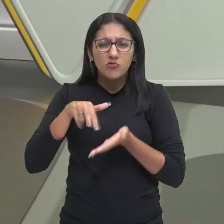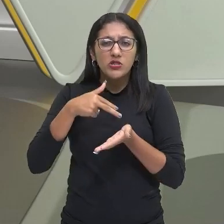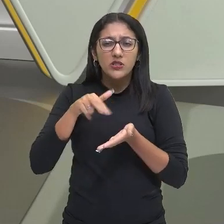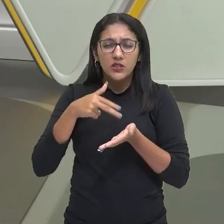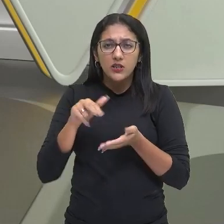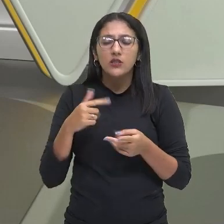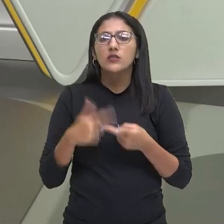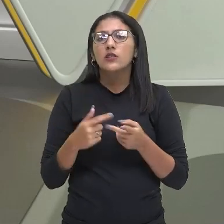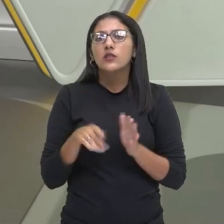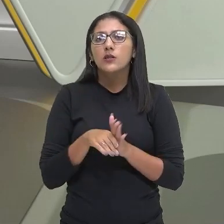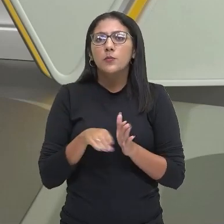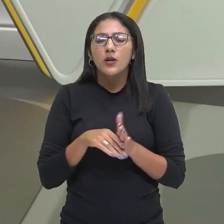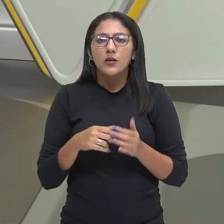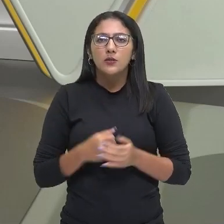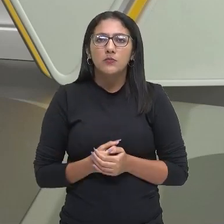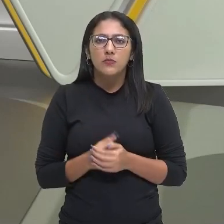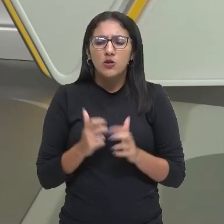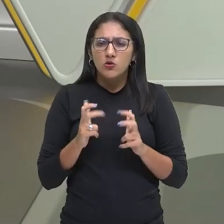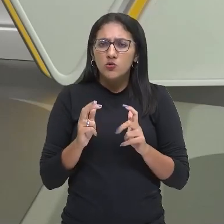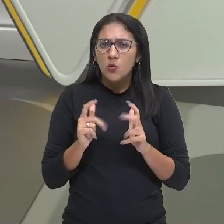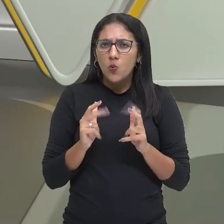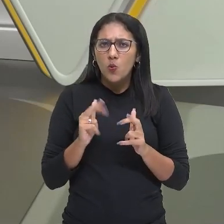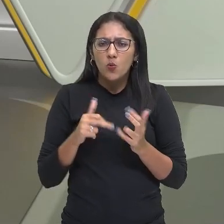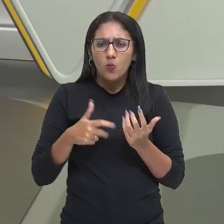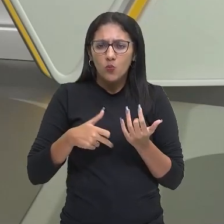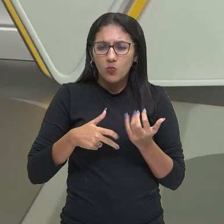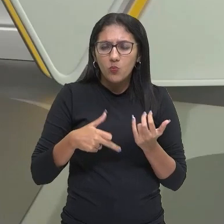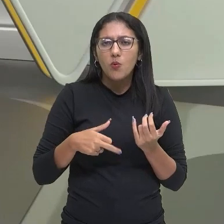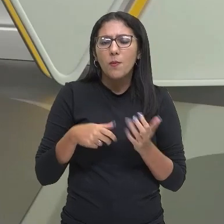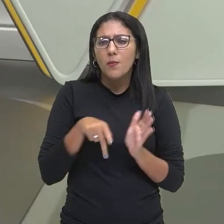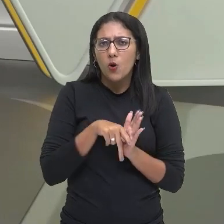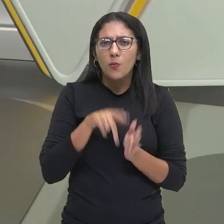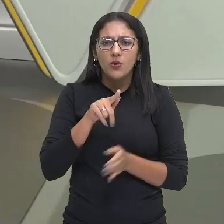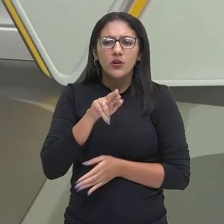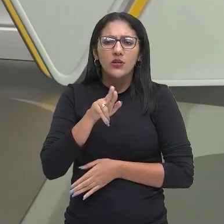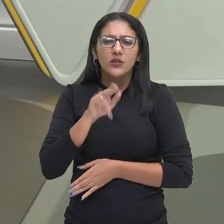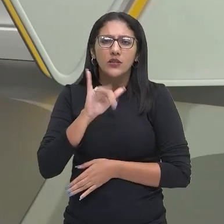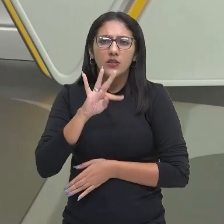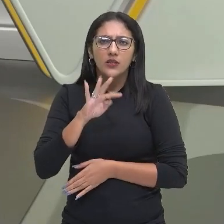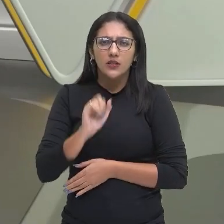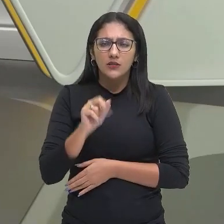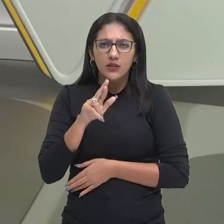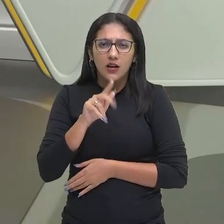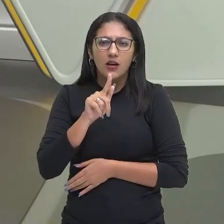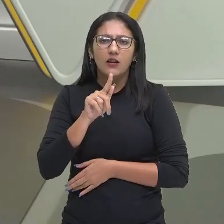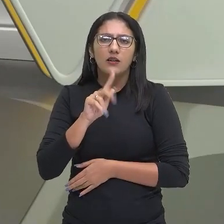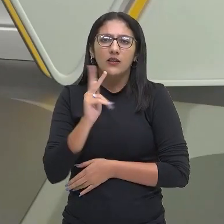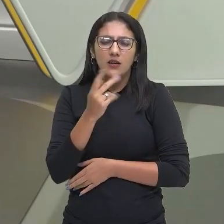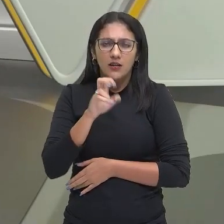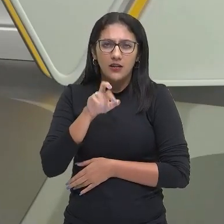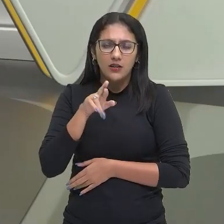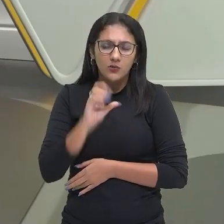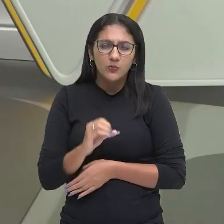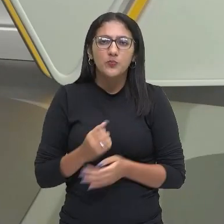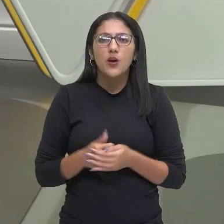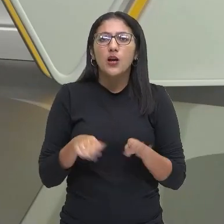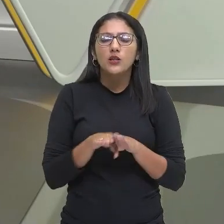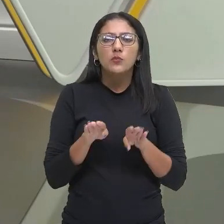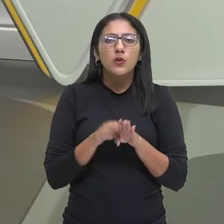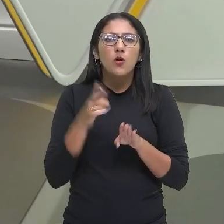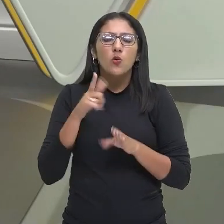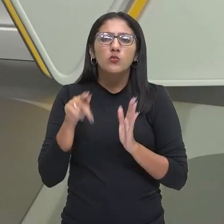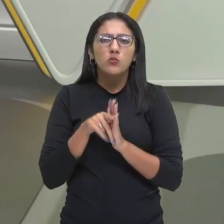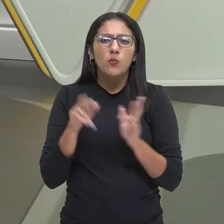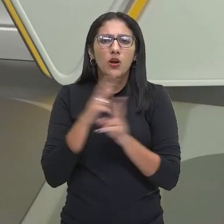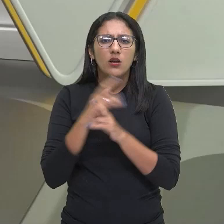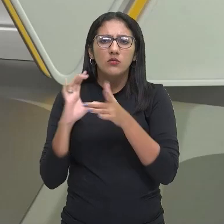Guitar Hero, que já foi descontinuado, mas ele ainda existe, né, ele já não é mais produzido, e o Olympic Games, que é